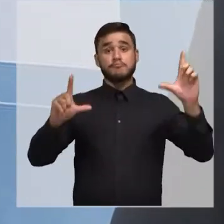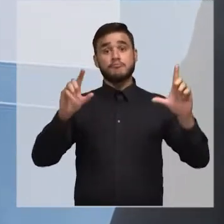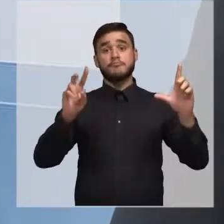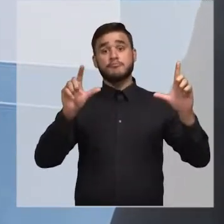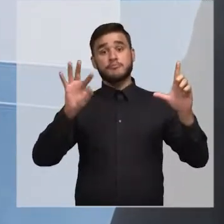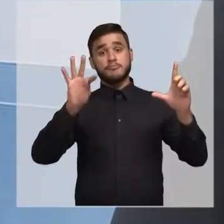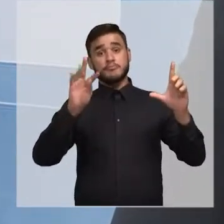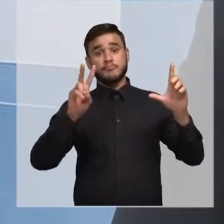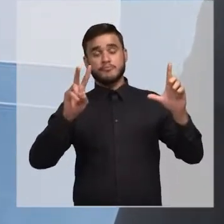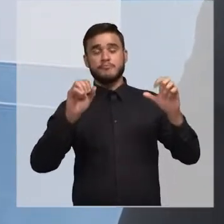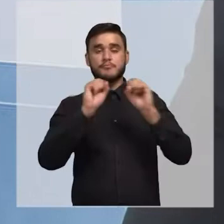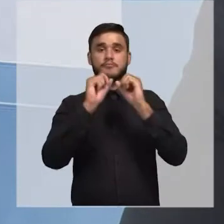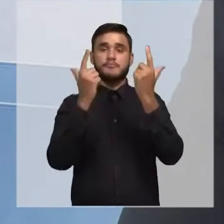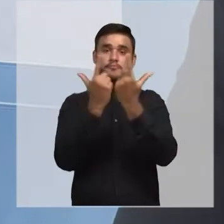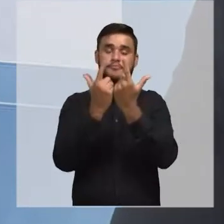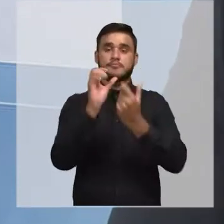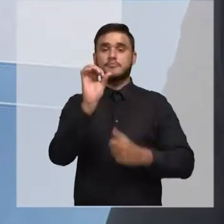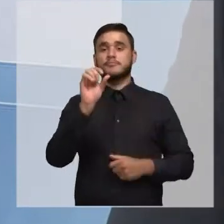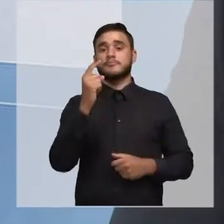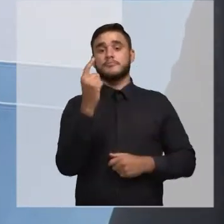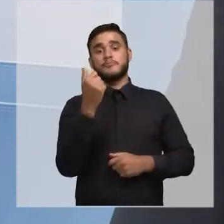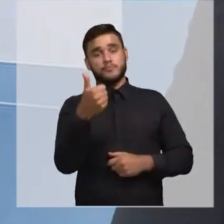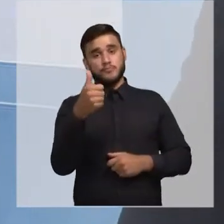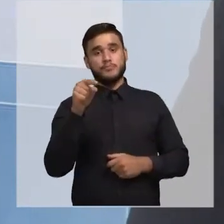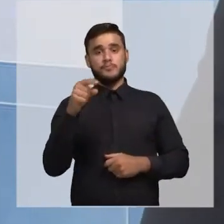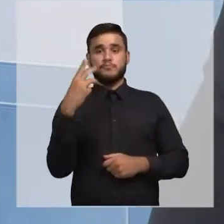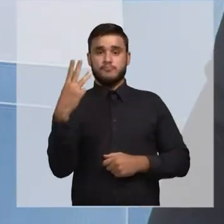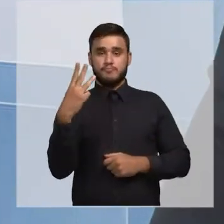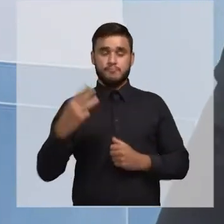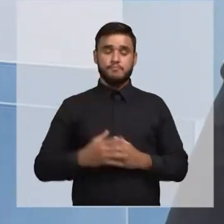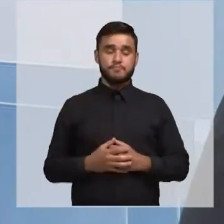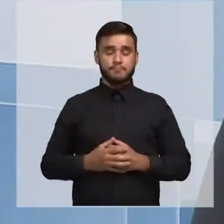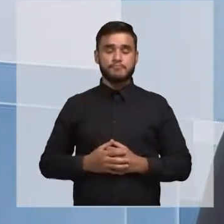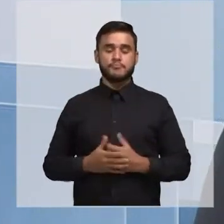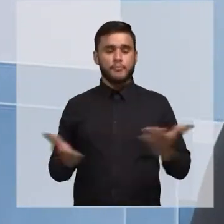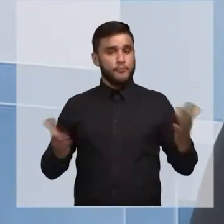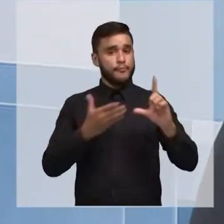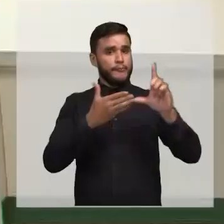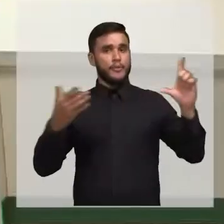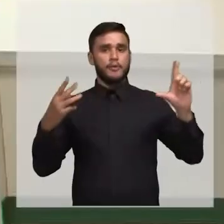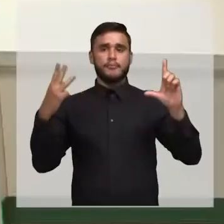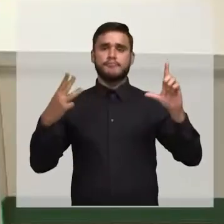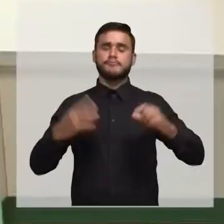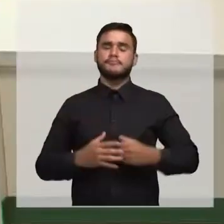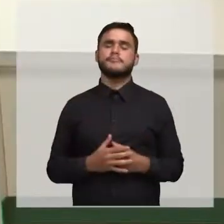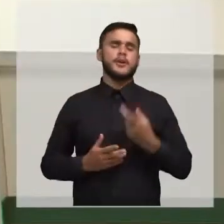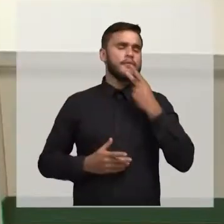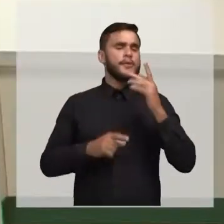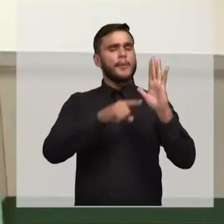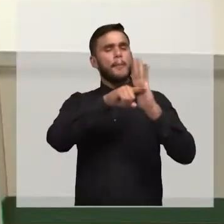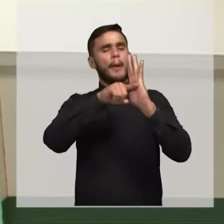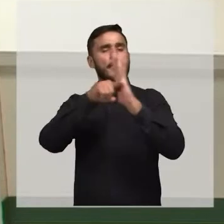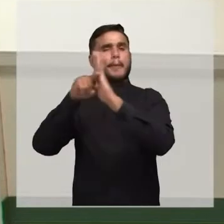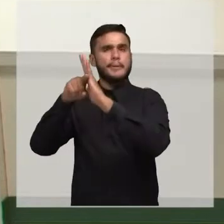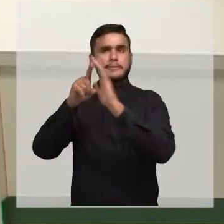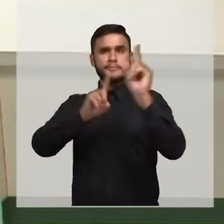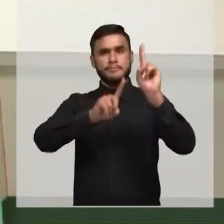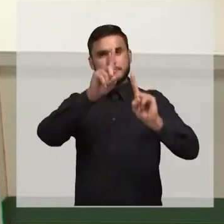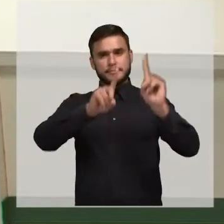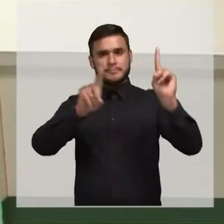canal 61.3. Luiz, eu deixei para o último bloco a questão das pesquisas, né?